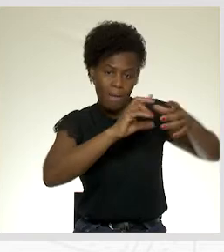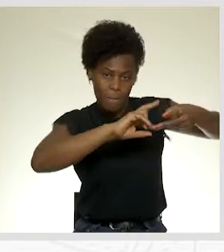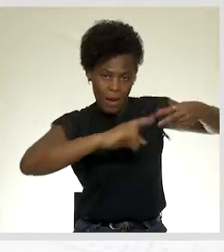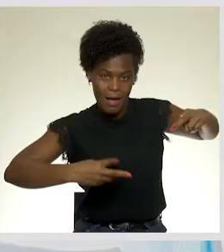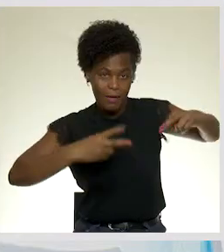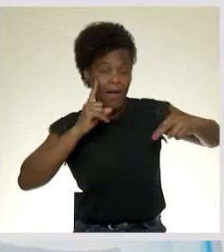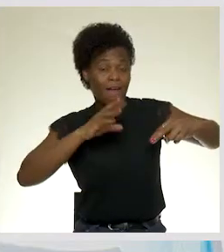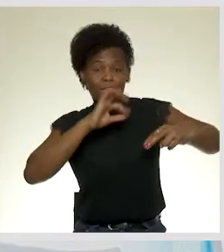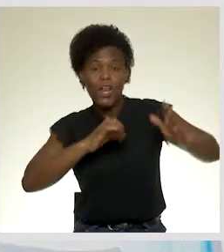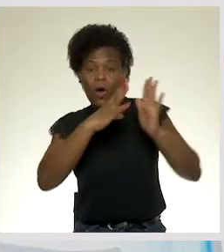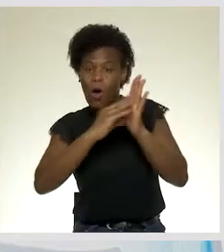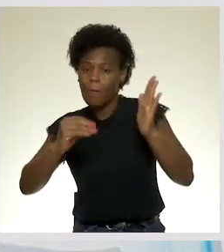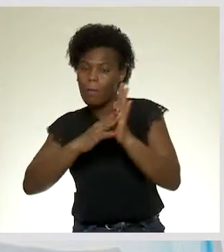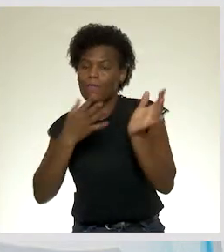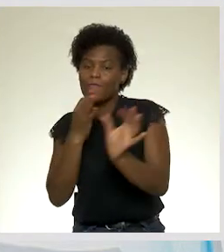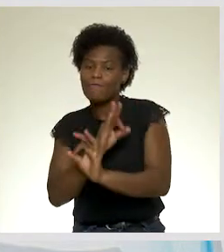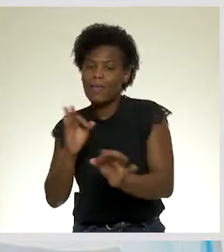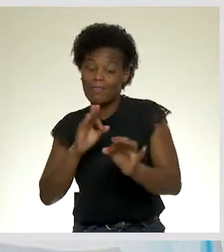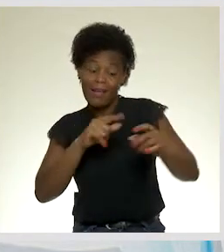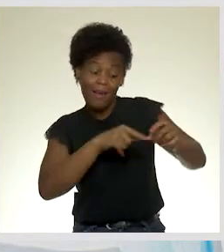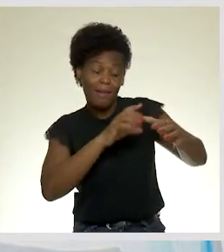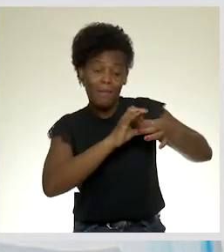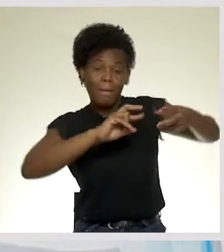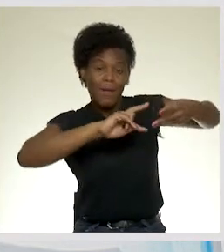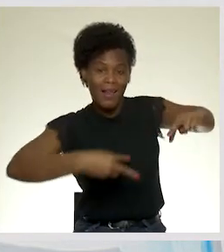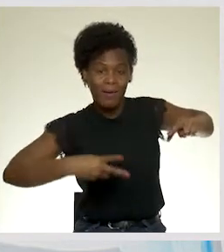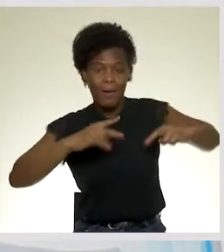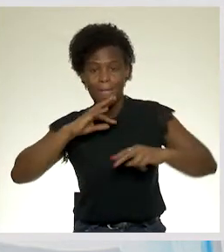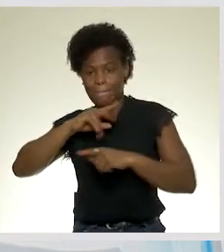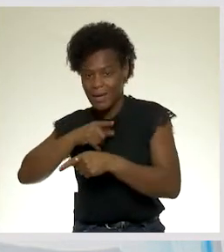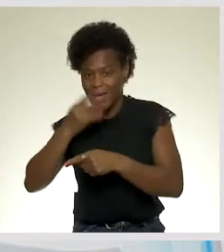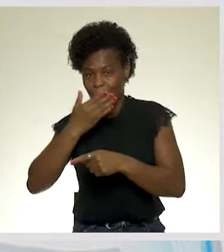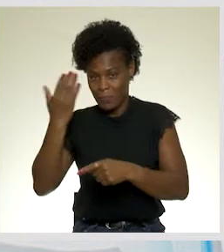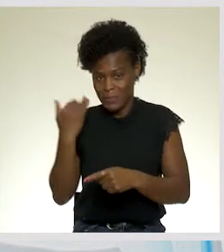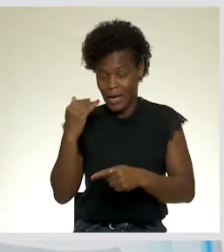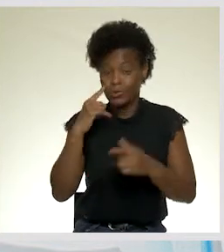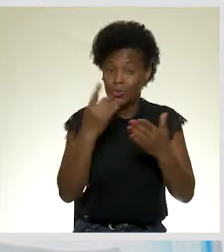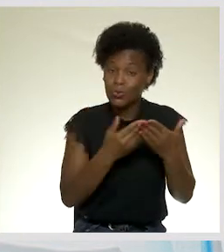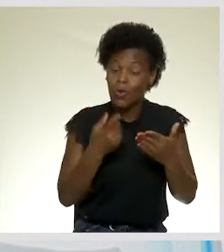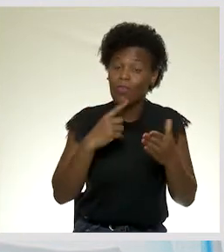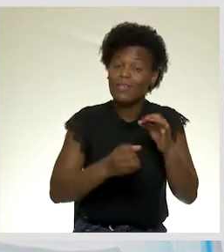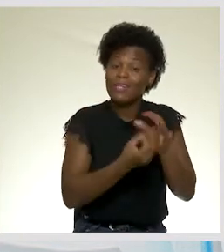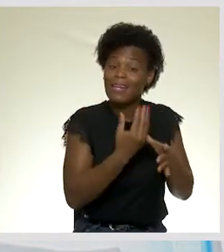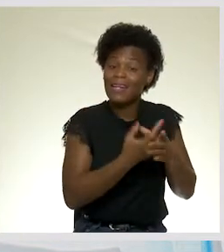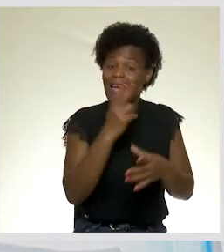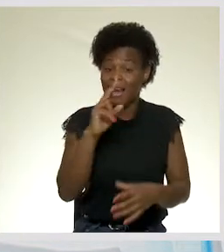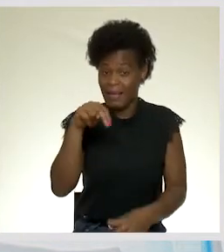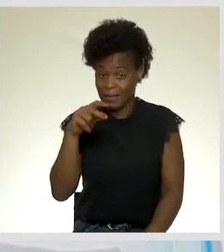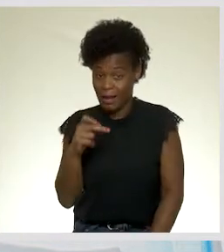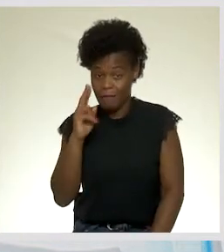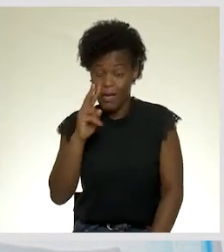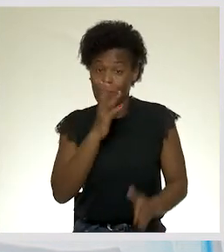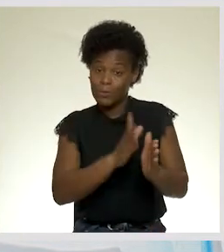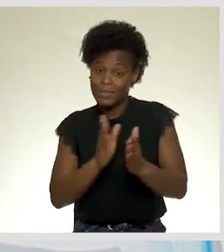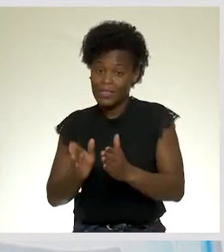mãe. Ou seja, na aula passada, ao estudar a replicação do DNA, nós vimos de que o processo de